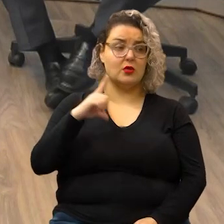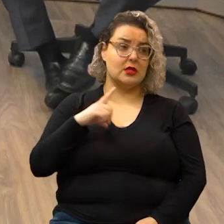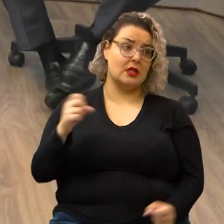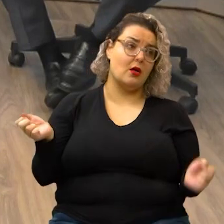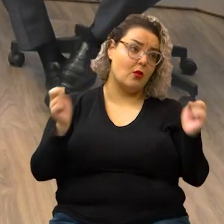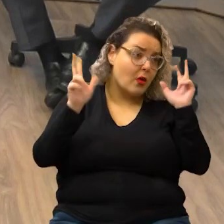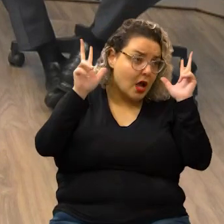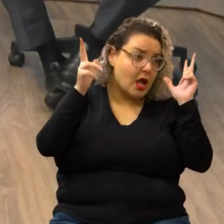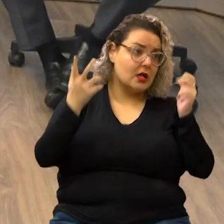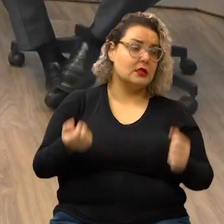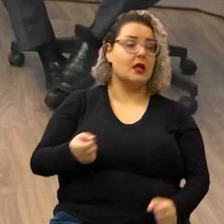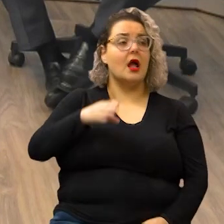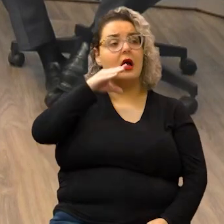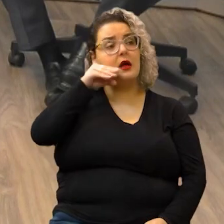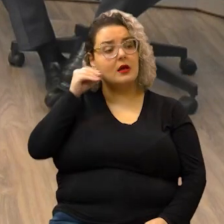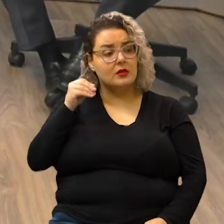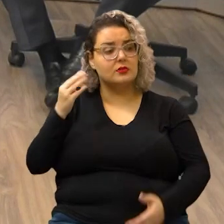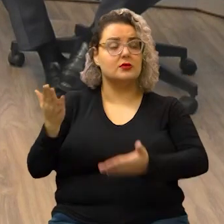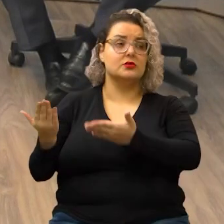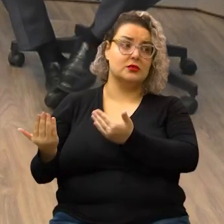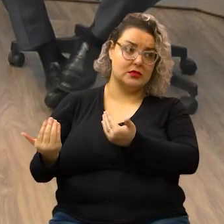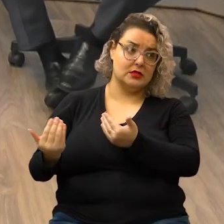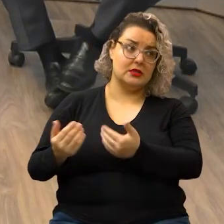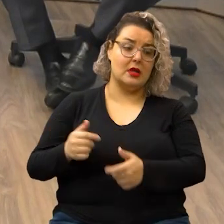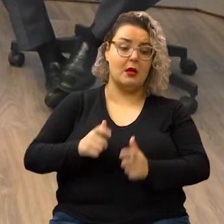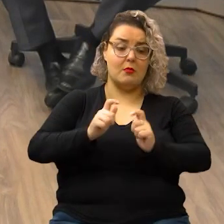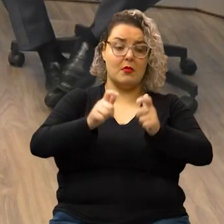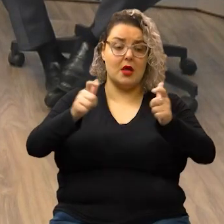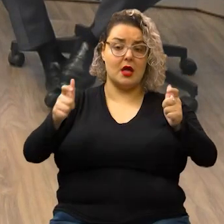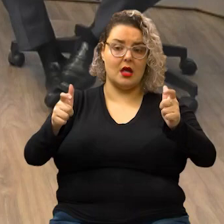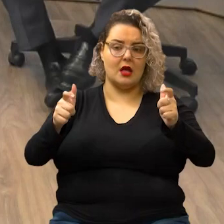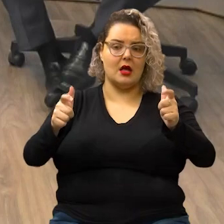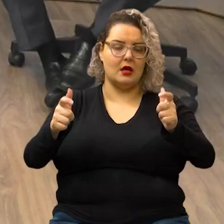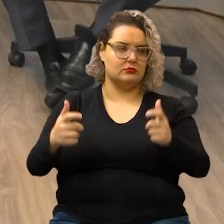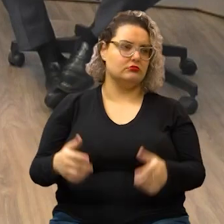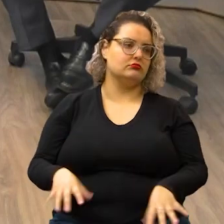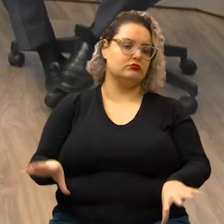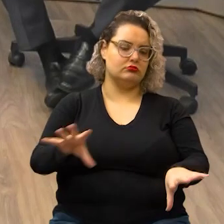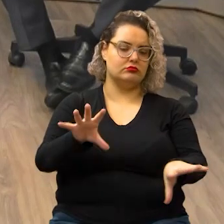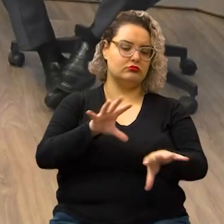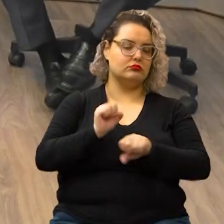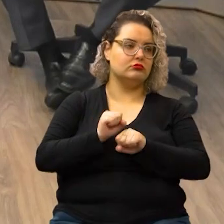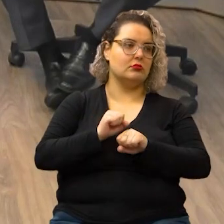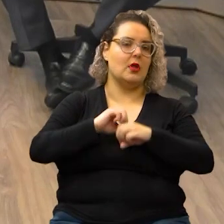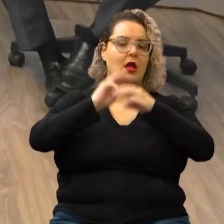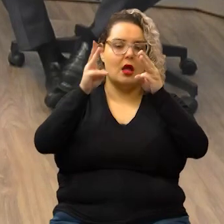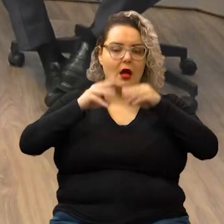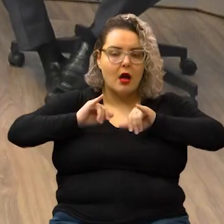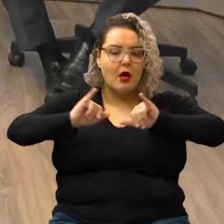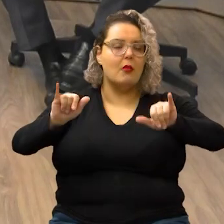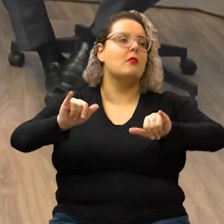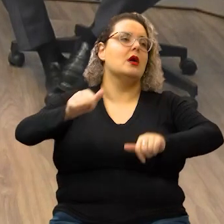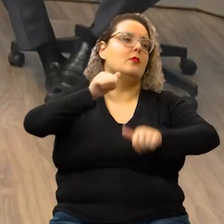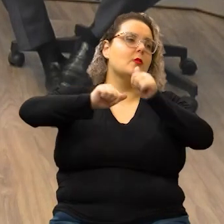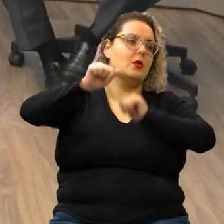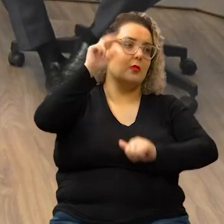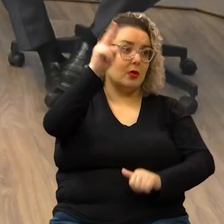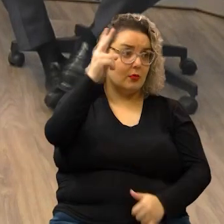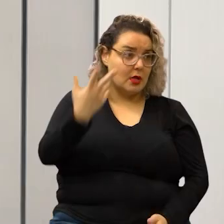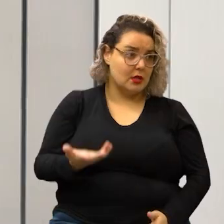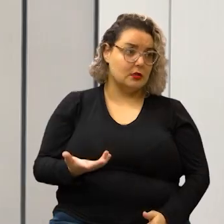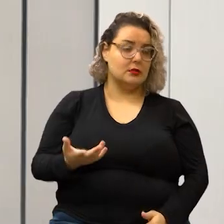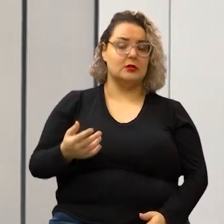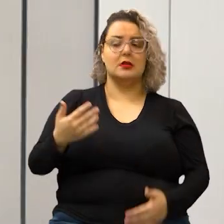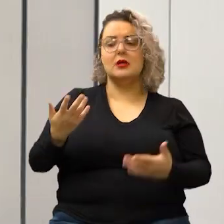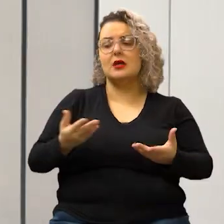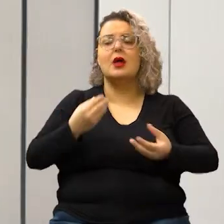alerta de que adolescentes e jovens são cada vez mais expostos ao marketing sobre bebidas alcoólicas, dessa